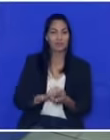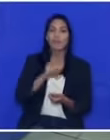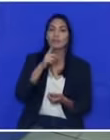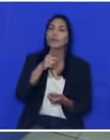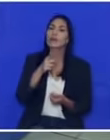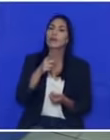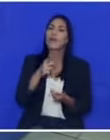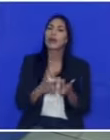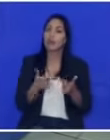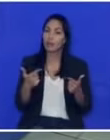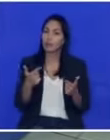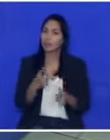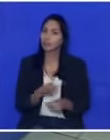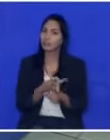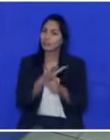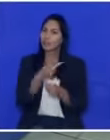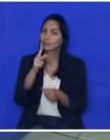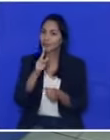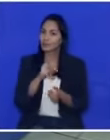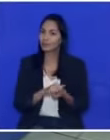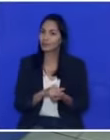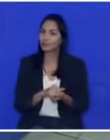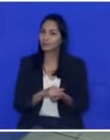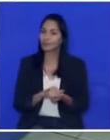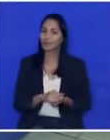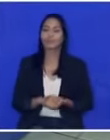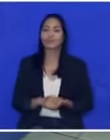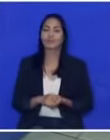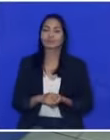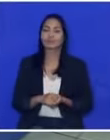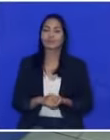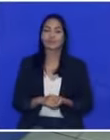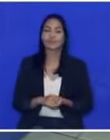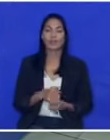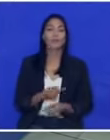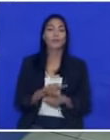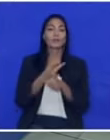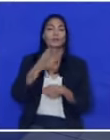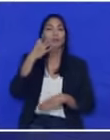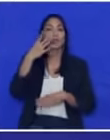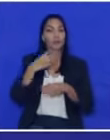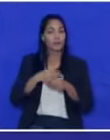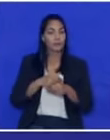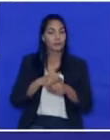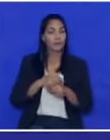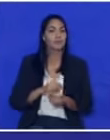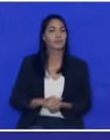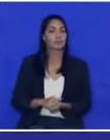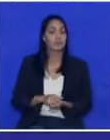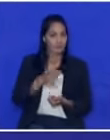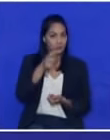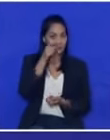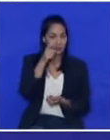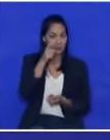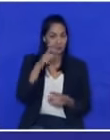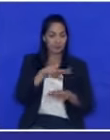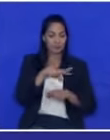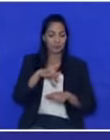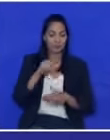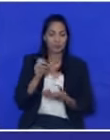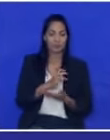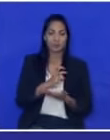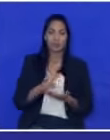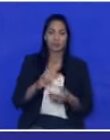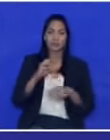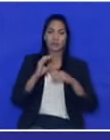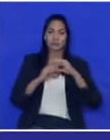Será que você está com sorte? Será que esse prêmio vai sair? O prêmio está acumulado na Quina. Vamos conferir tudo o que vai rolar no sorteio da